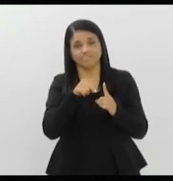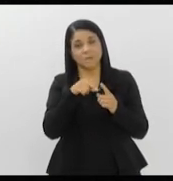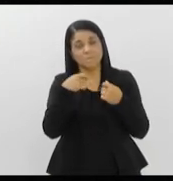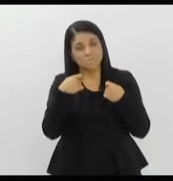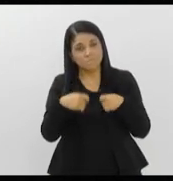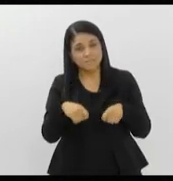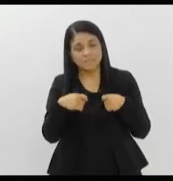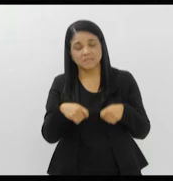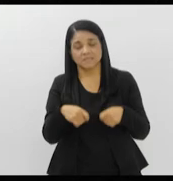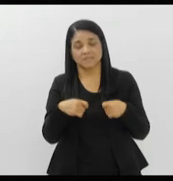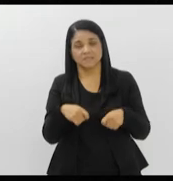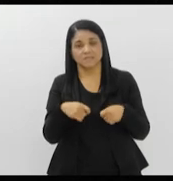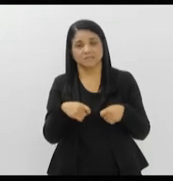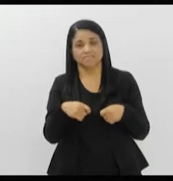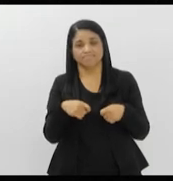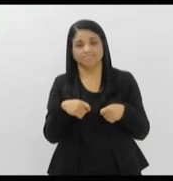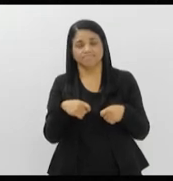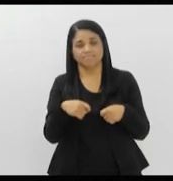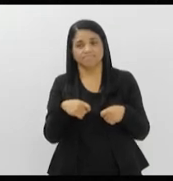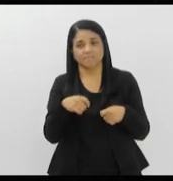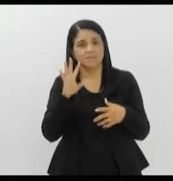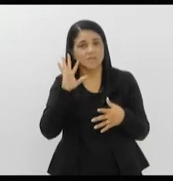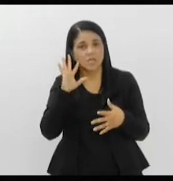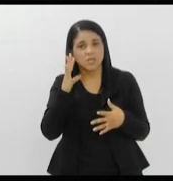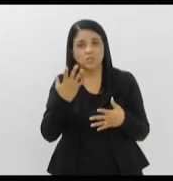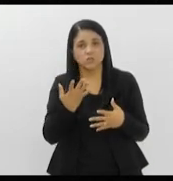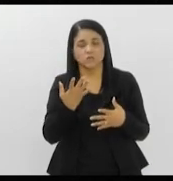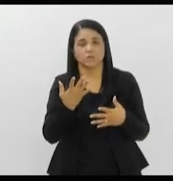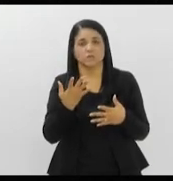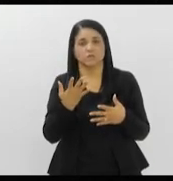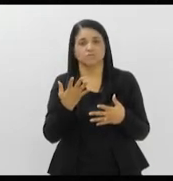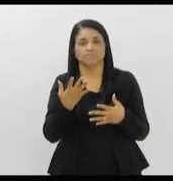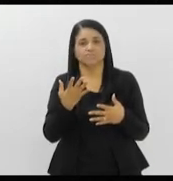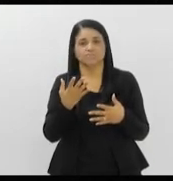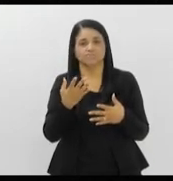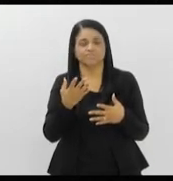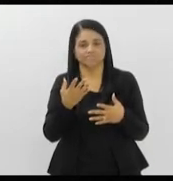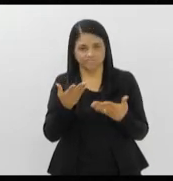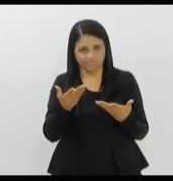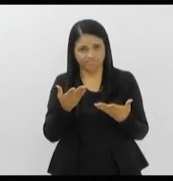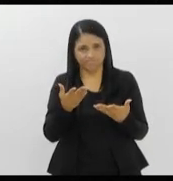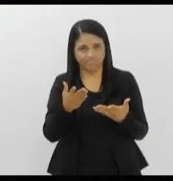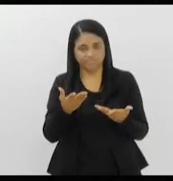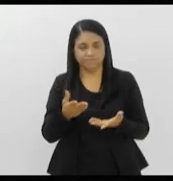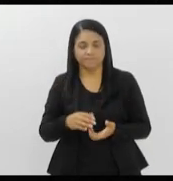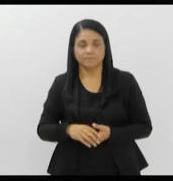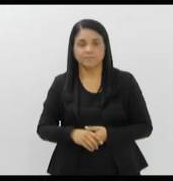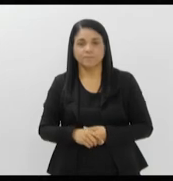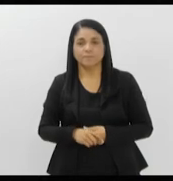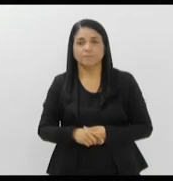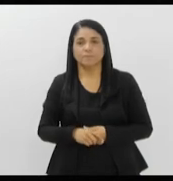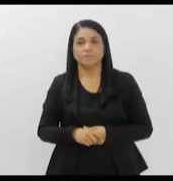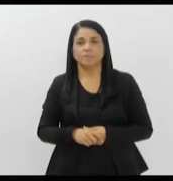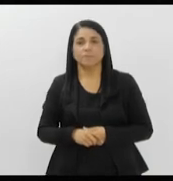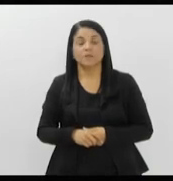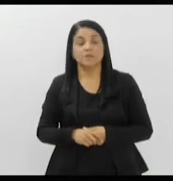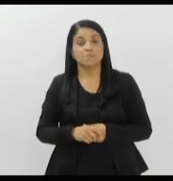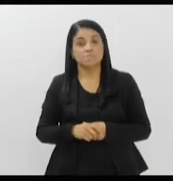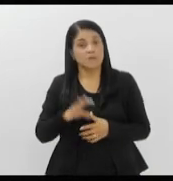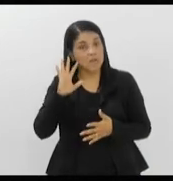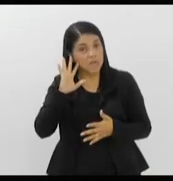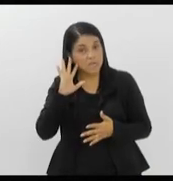ser atacado com grande intensidade. E, para ser atacado com